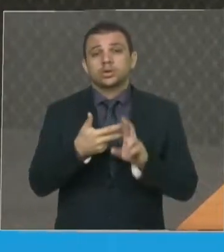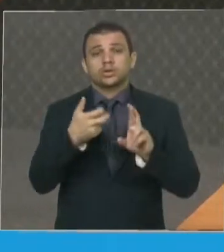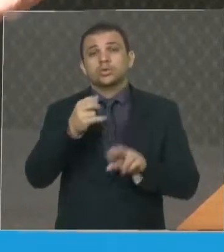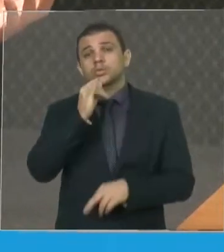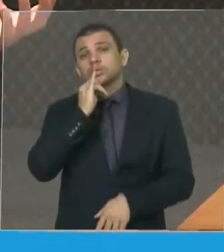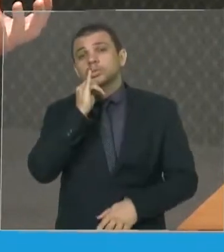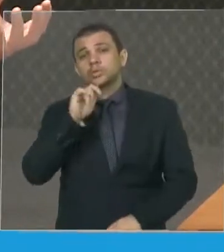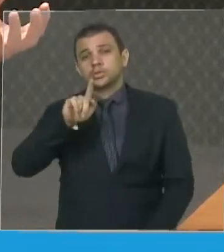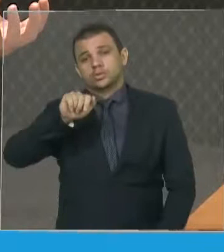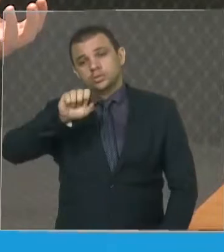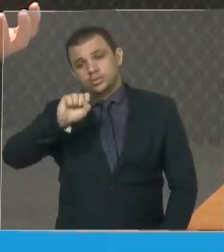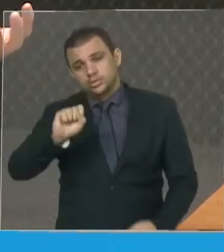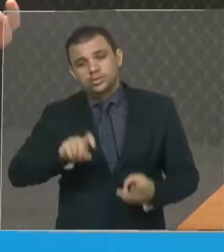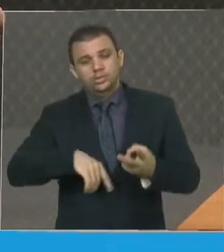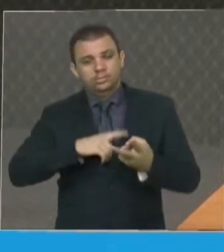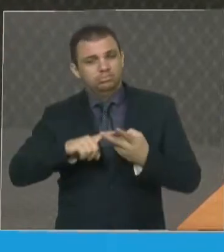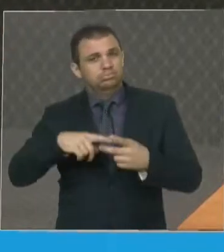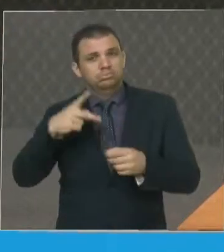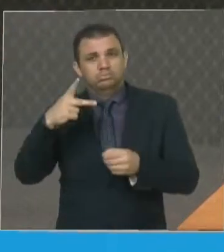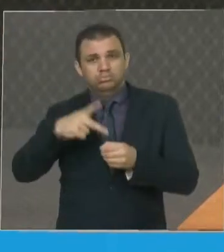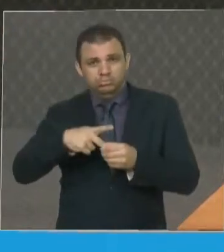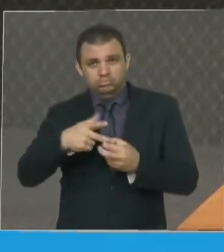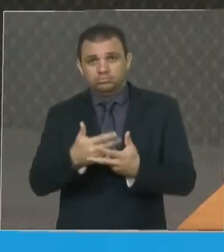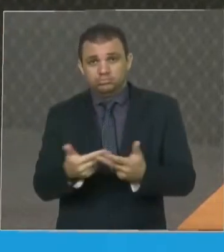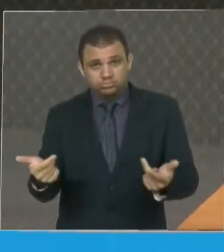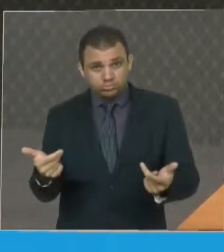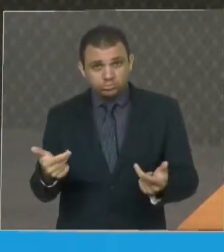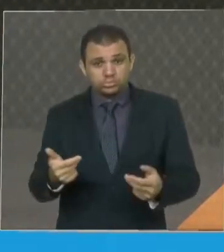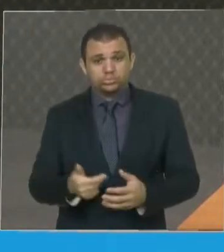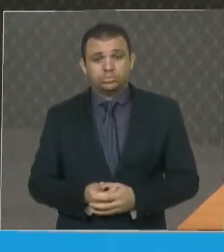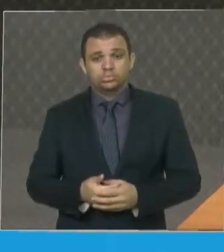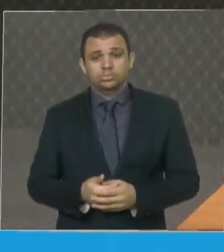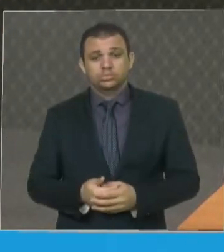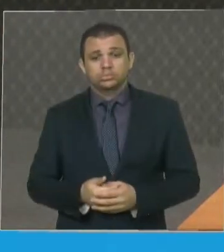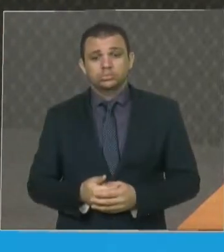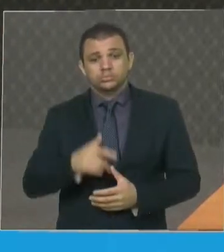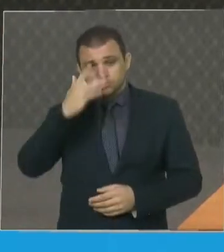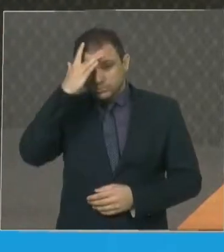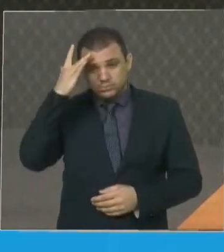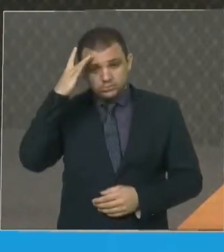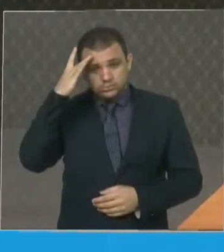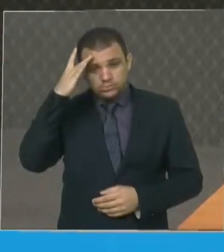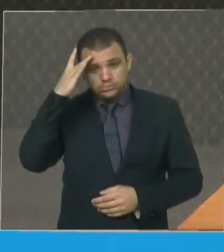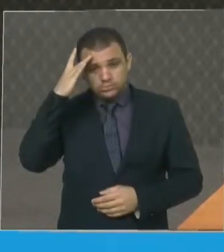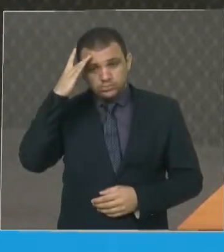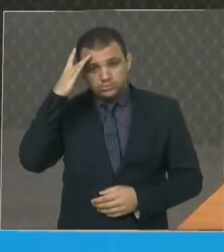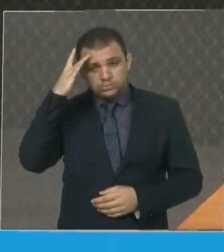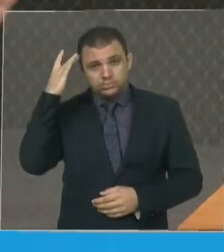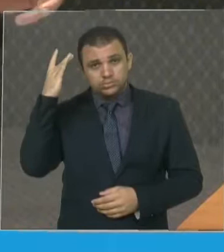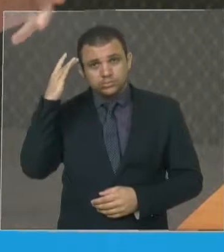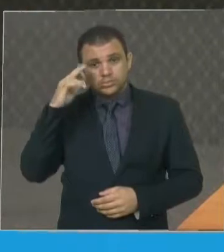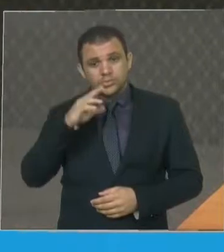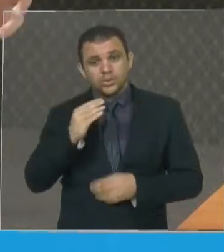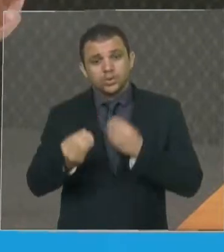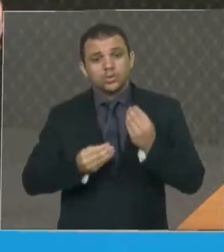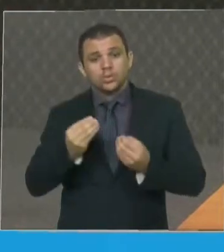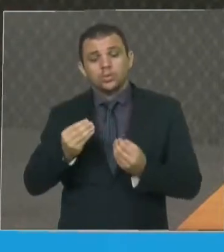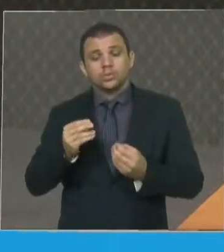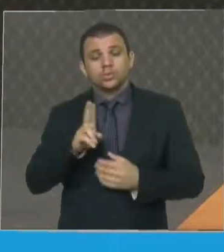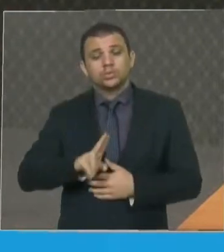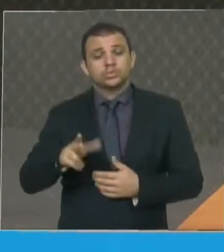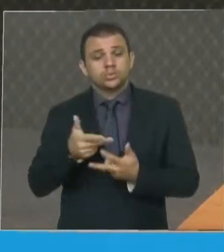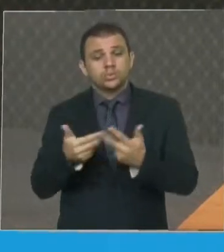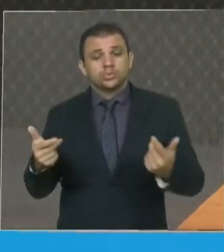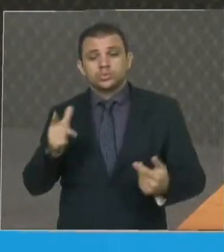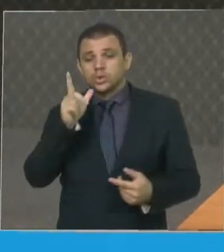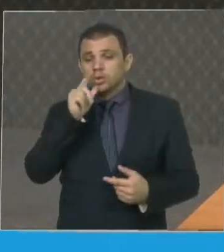como petróleo, pessoas, não sei como, foram no mar, quase